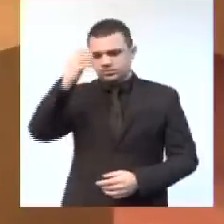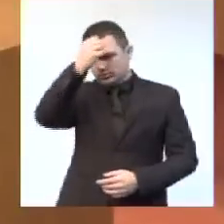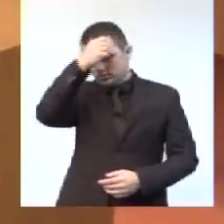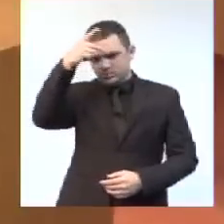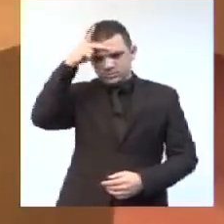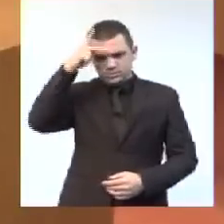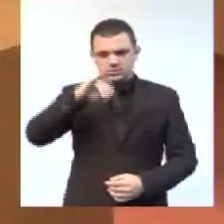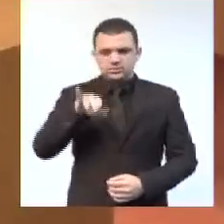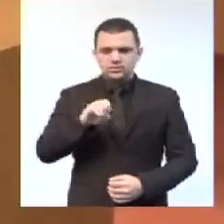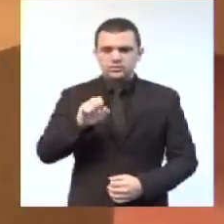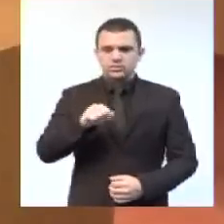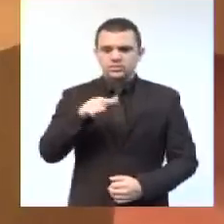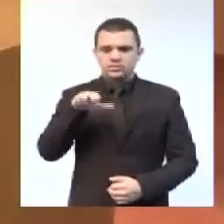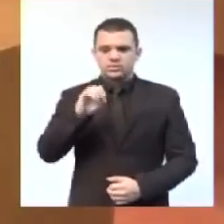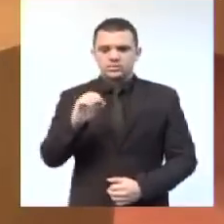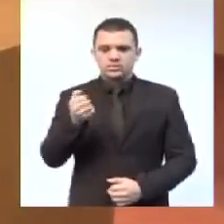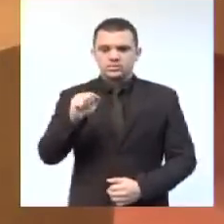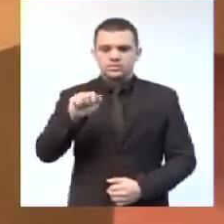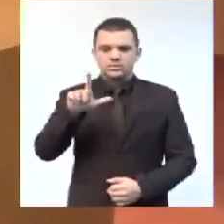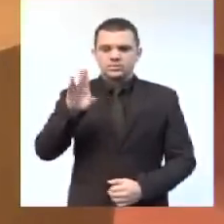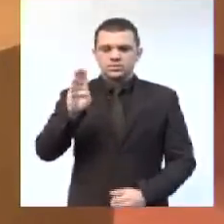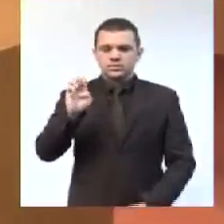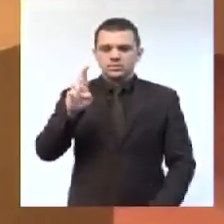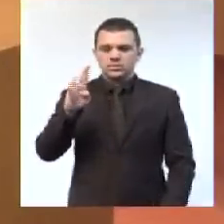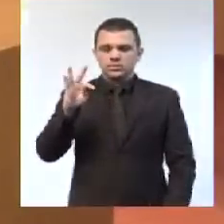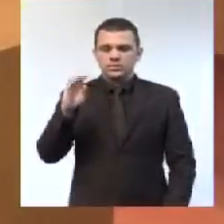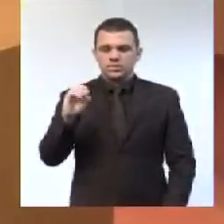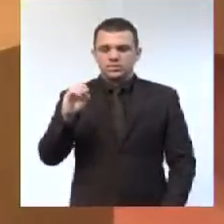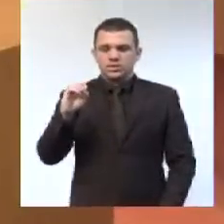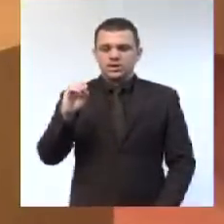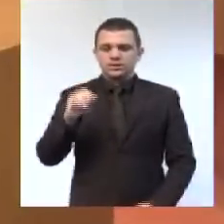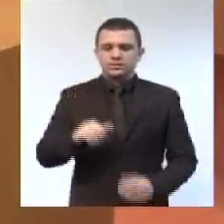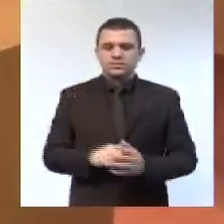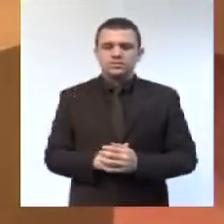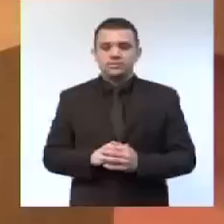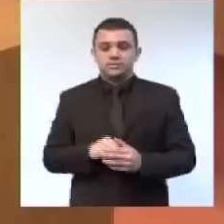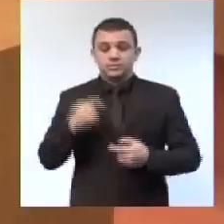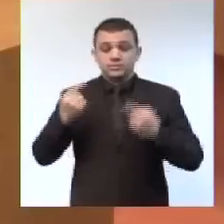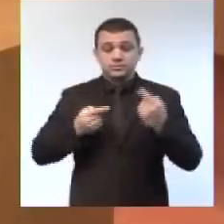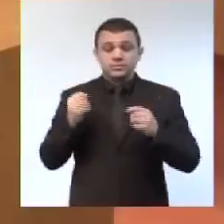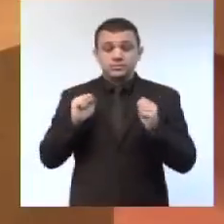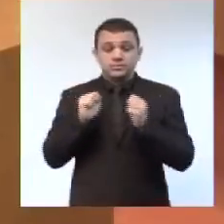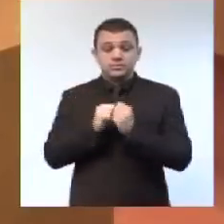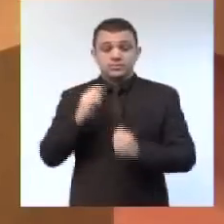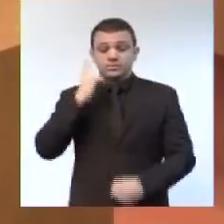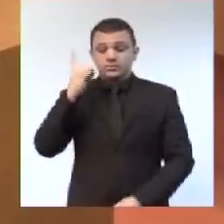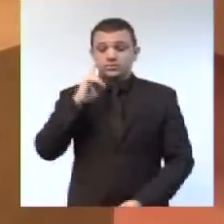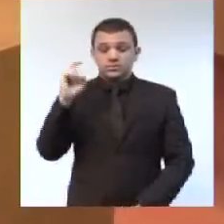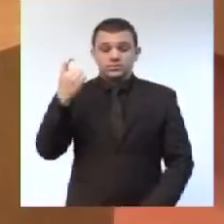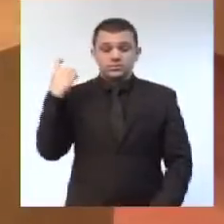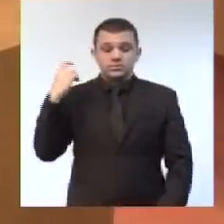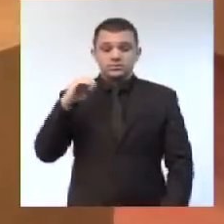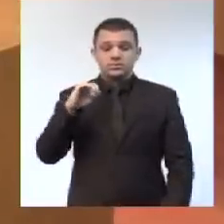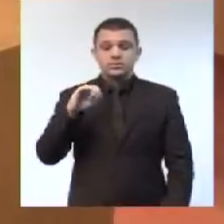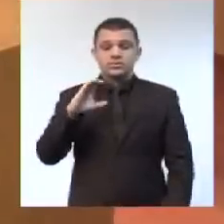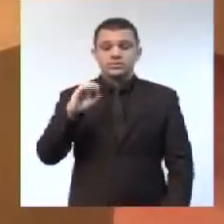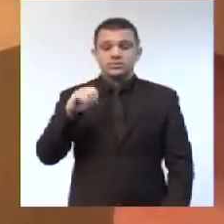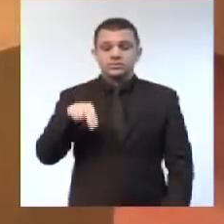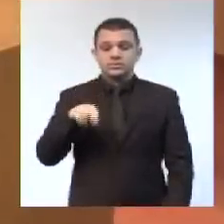Disputou com a deputada, ex-deputada Conceição Andrade. Depois, eu participei em